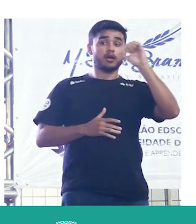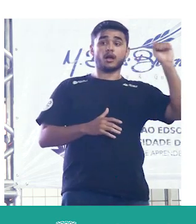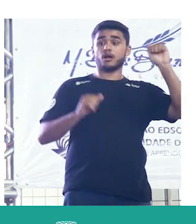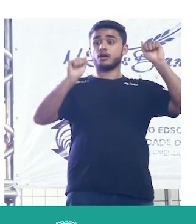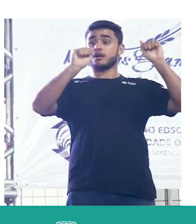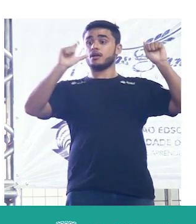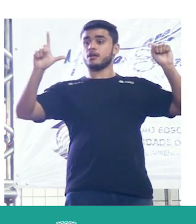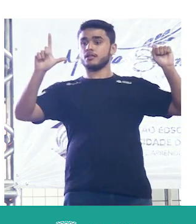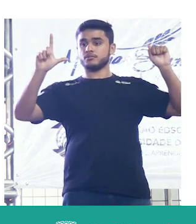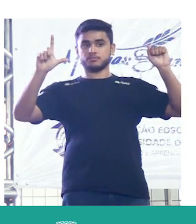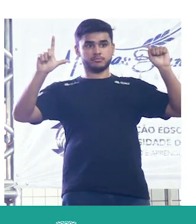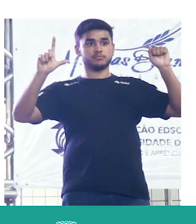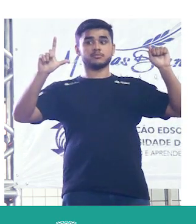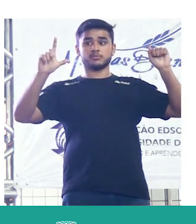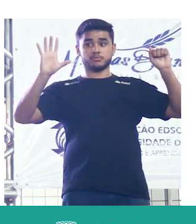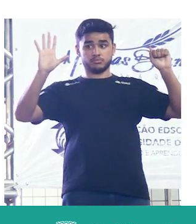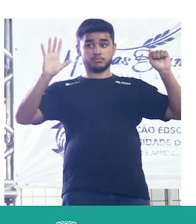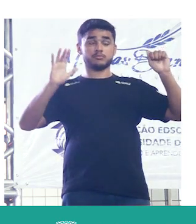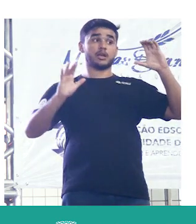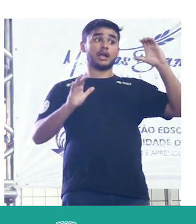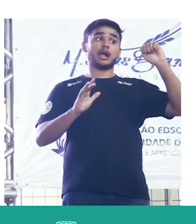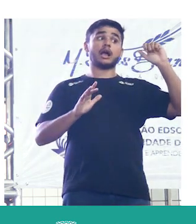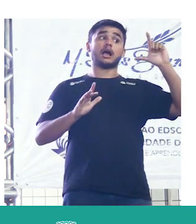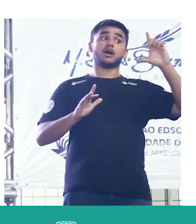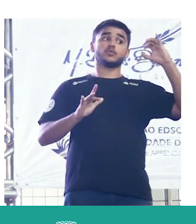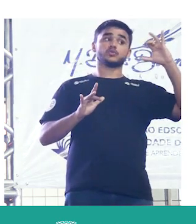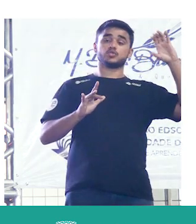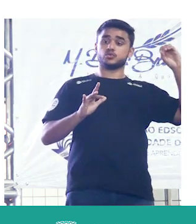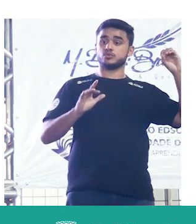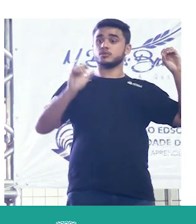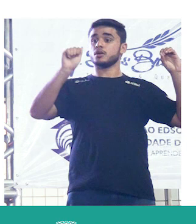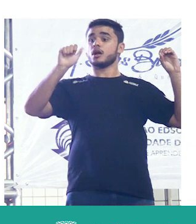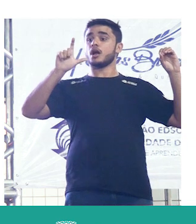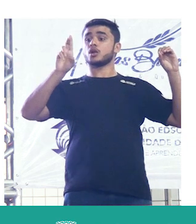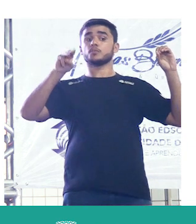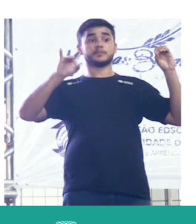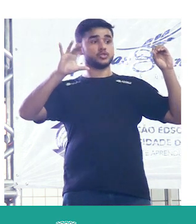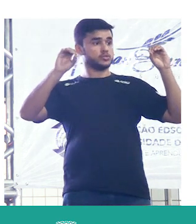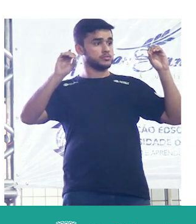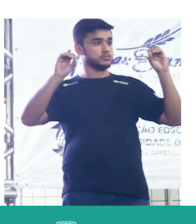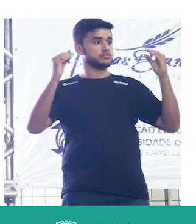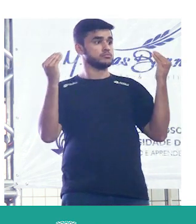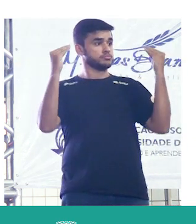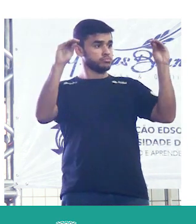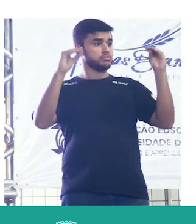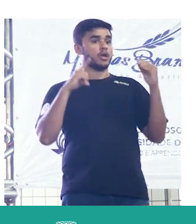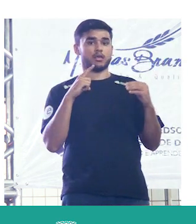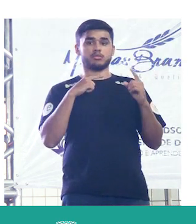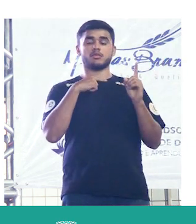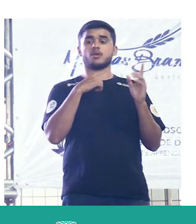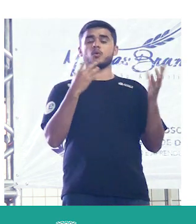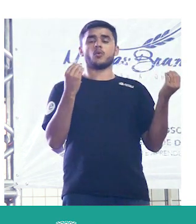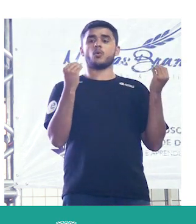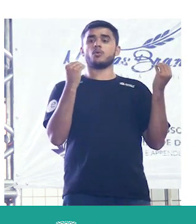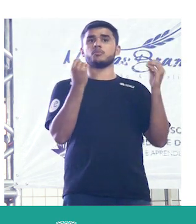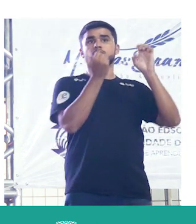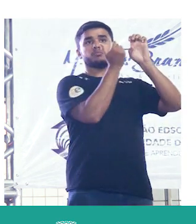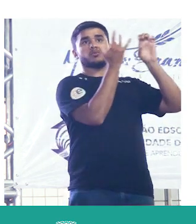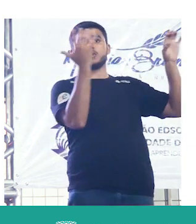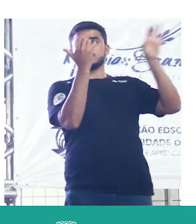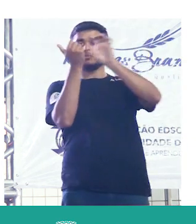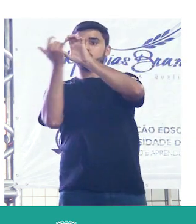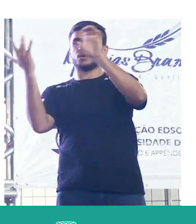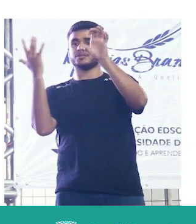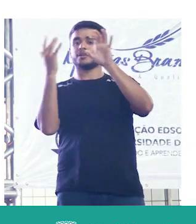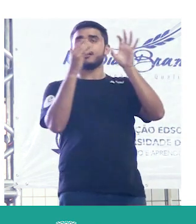alumínio. Essa reação produz sulfato de cálcio mais hidróxido de alumínio. Eu